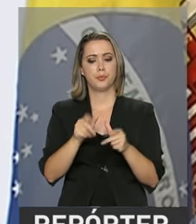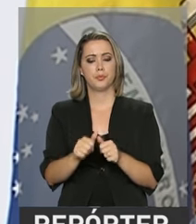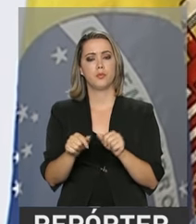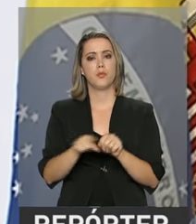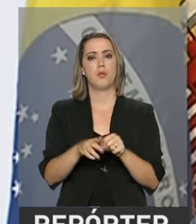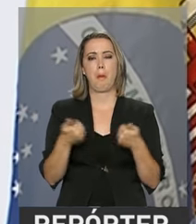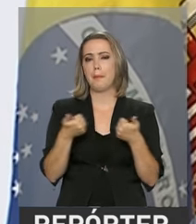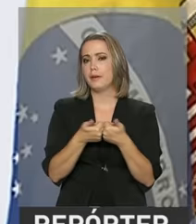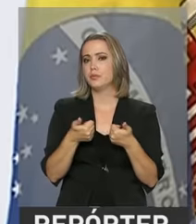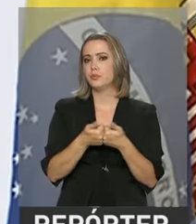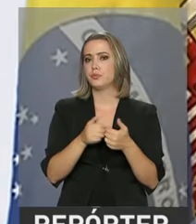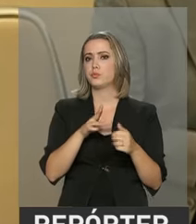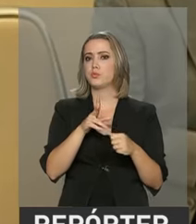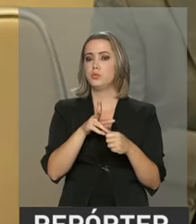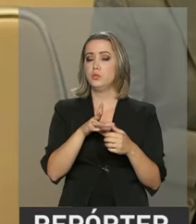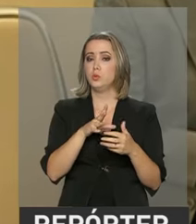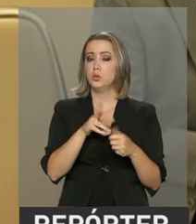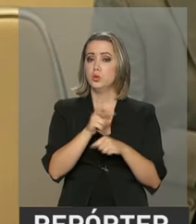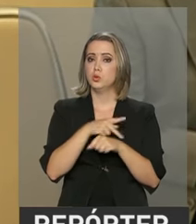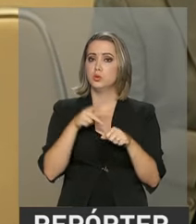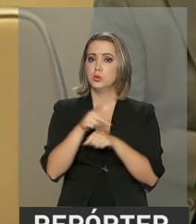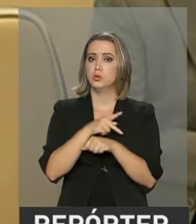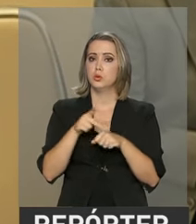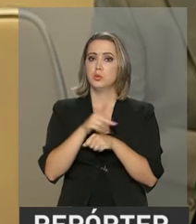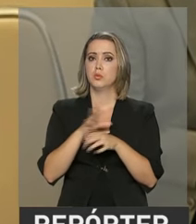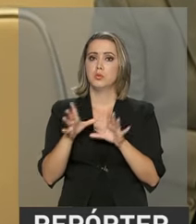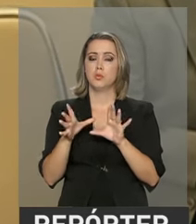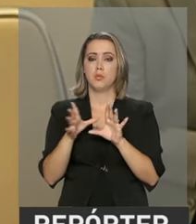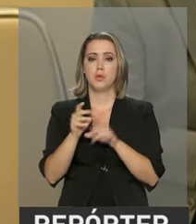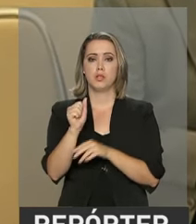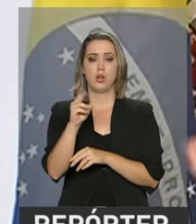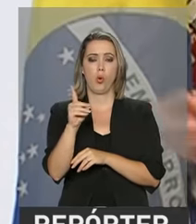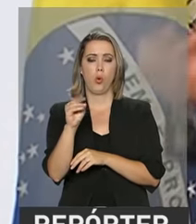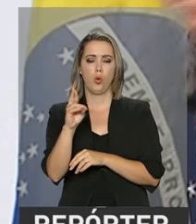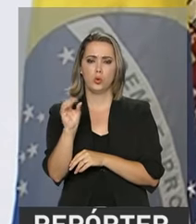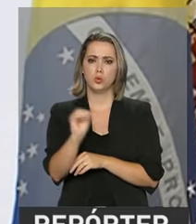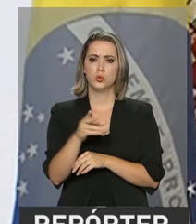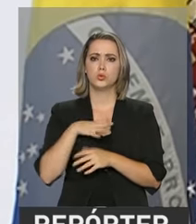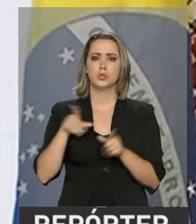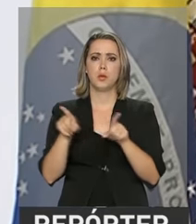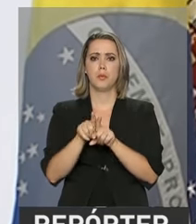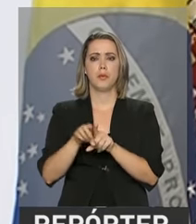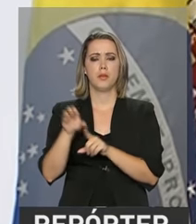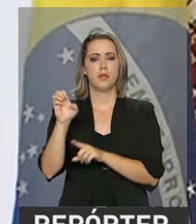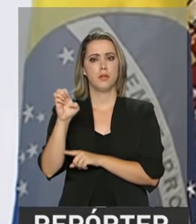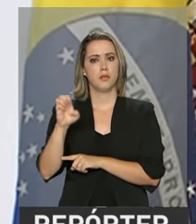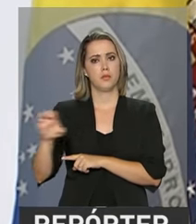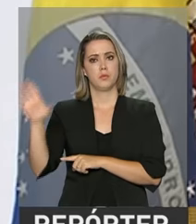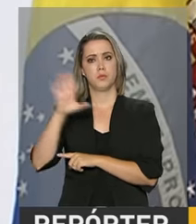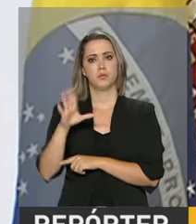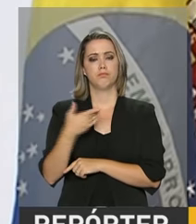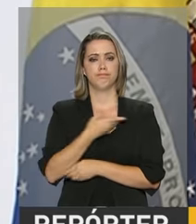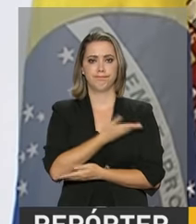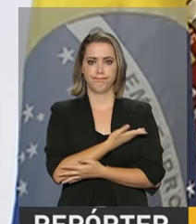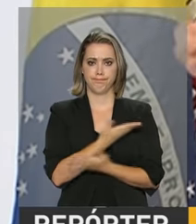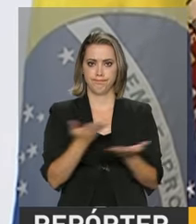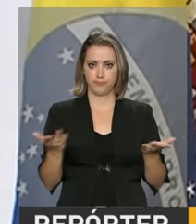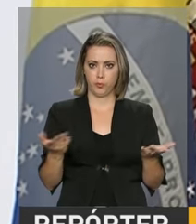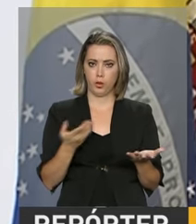aproximação com países do acordo dos países da união europeia investir no brasil